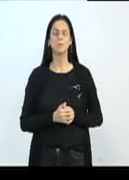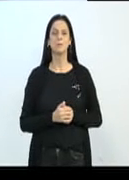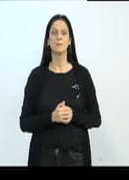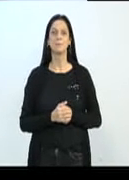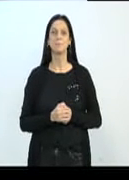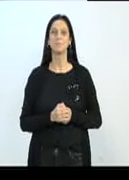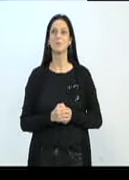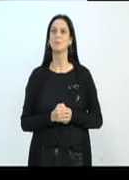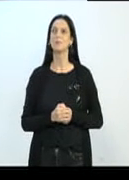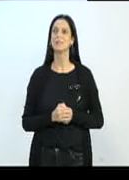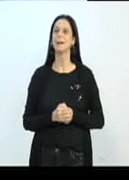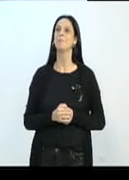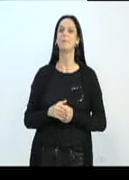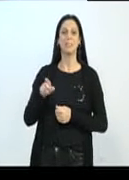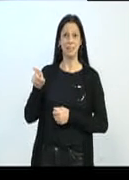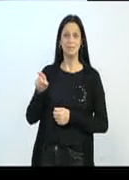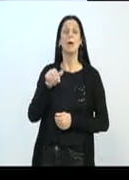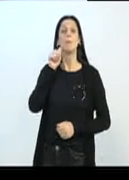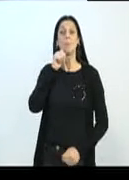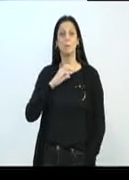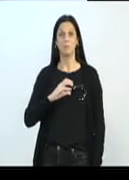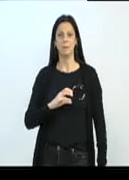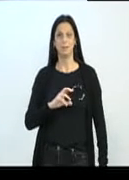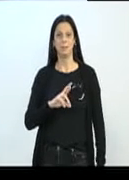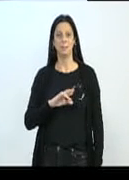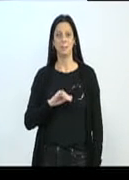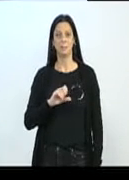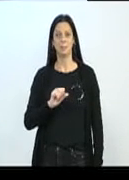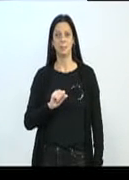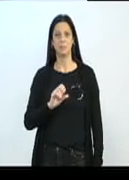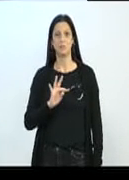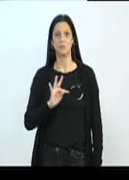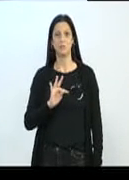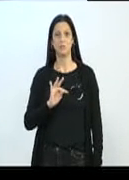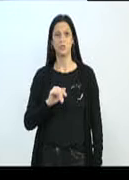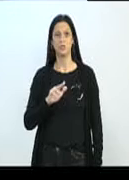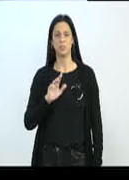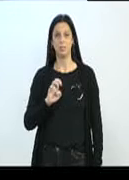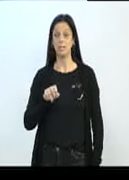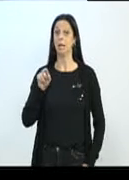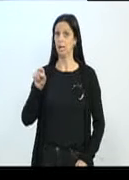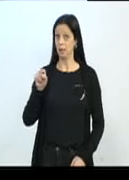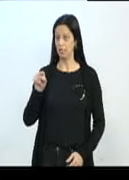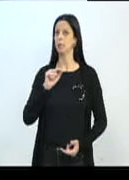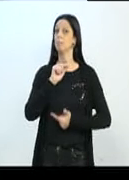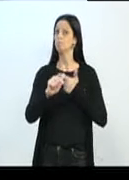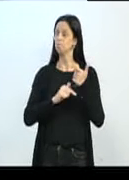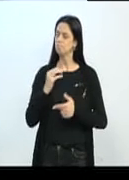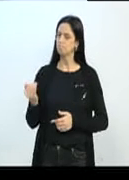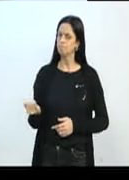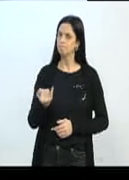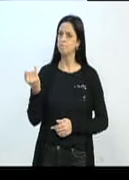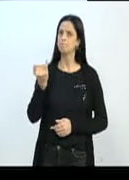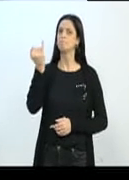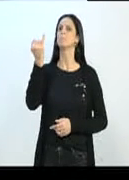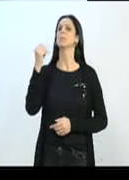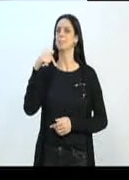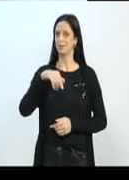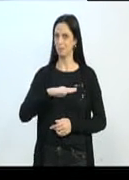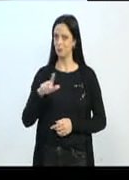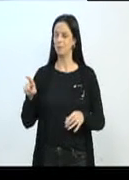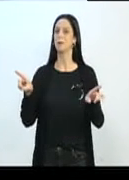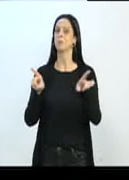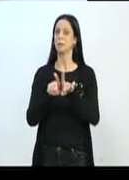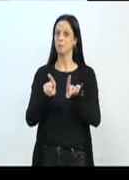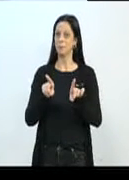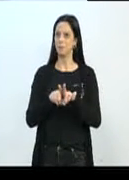professora Cristiane Romualdo que desempenha uma importante trabalha nossa cidade também E aí eu quero